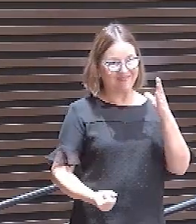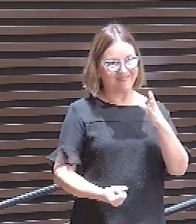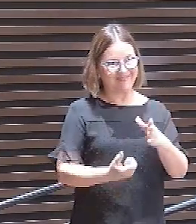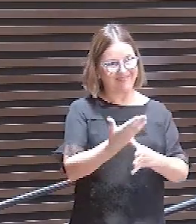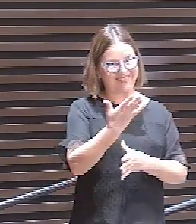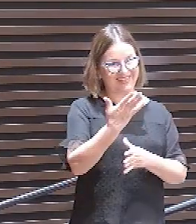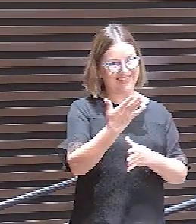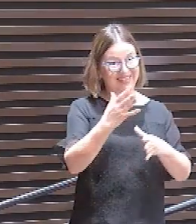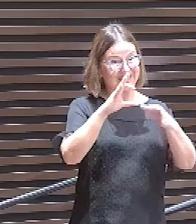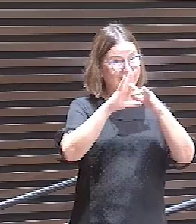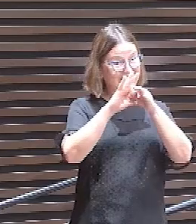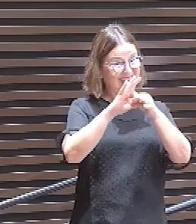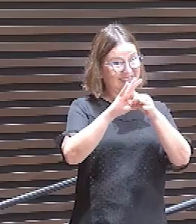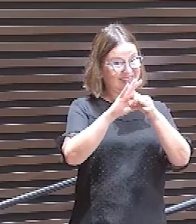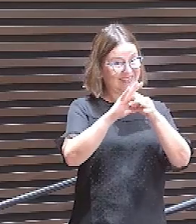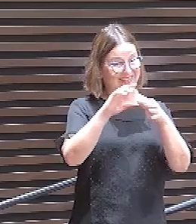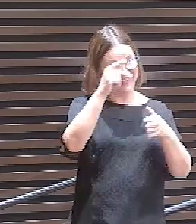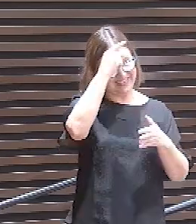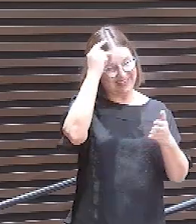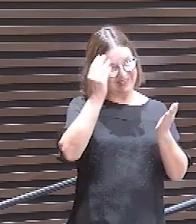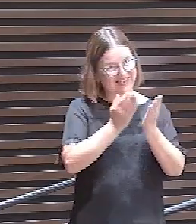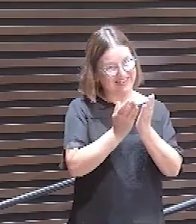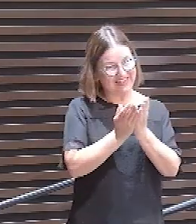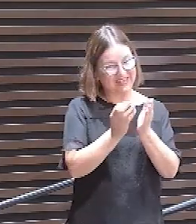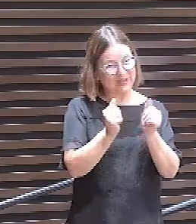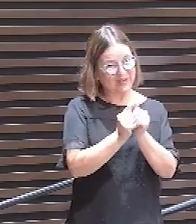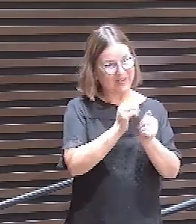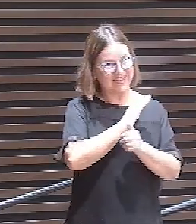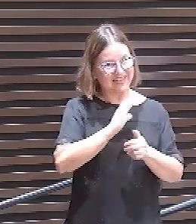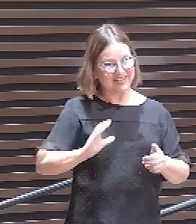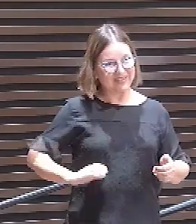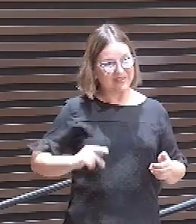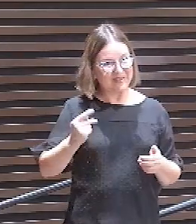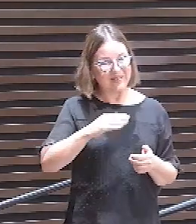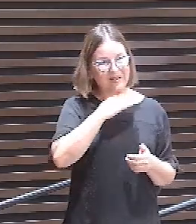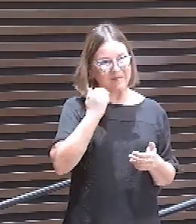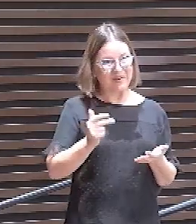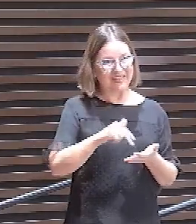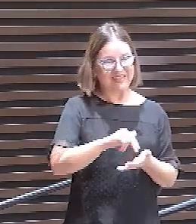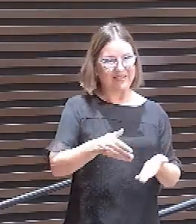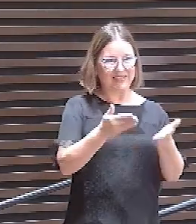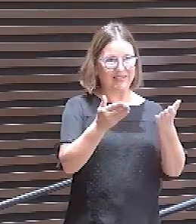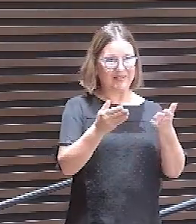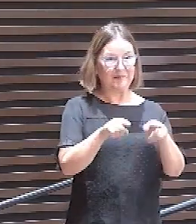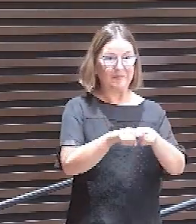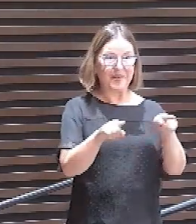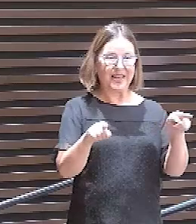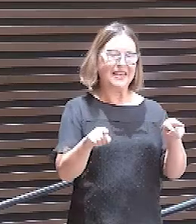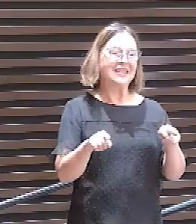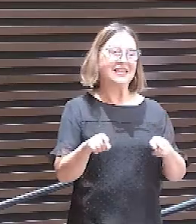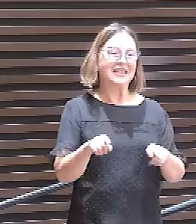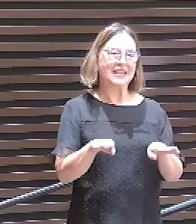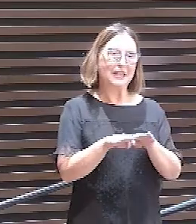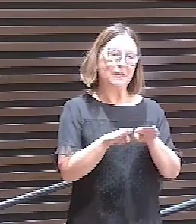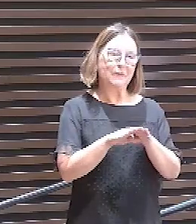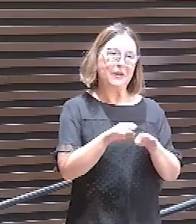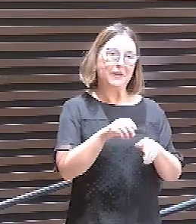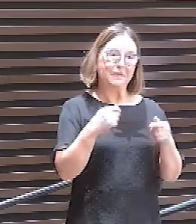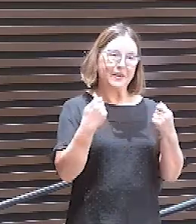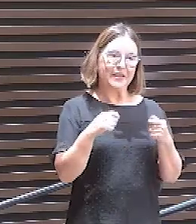da união do crente com Cristo em sua morte e ressurreição. Mas também nós precisamos